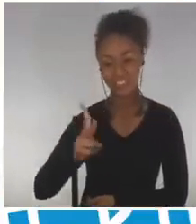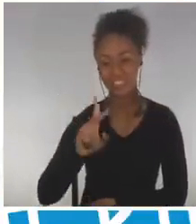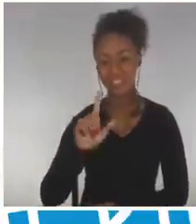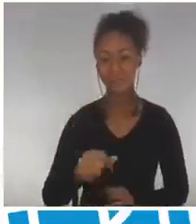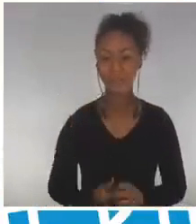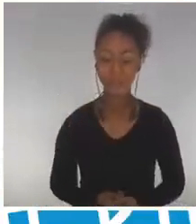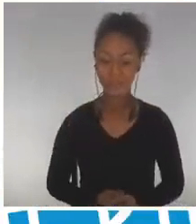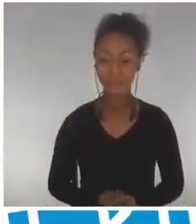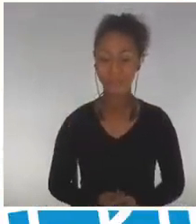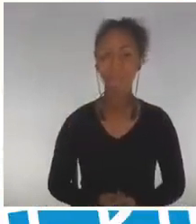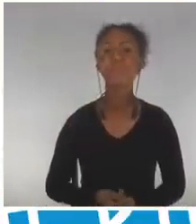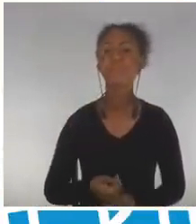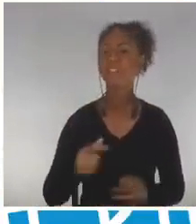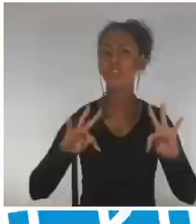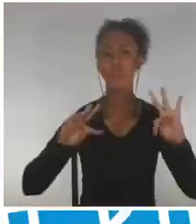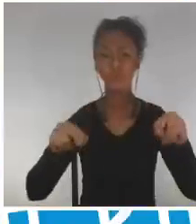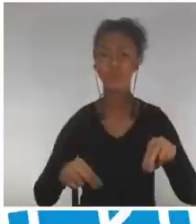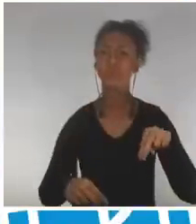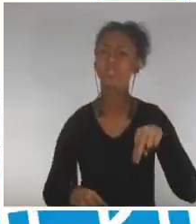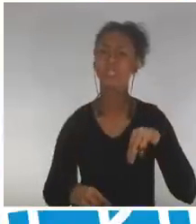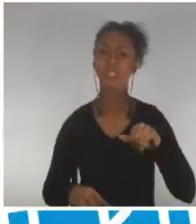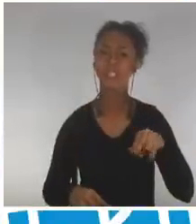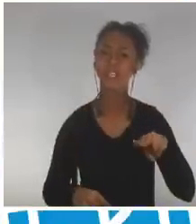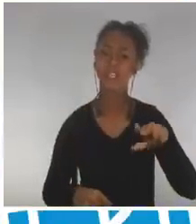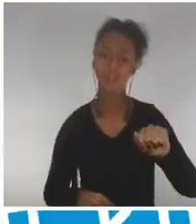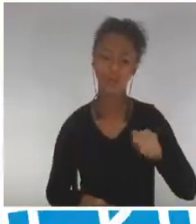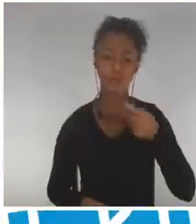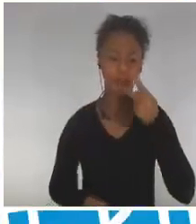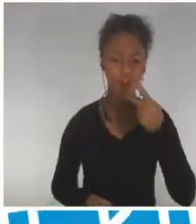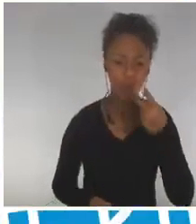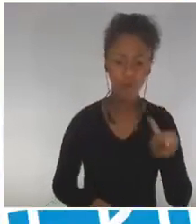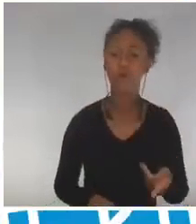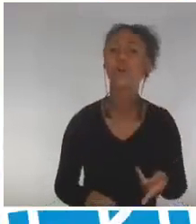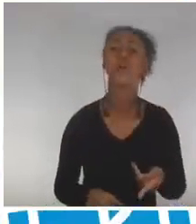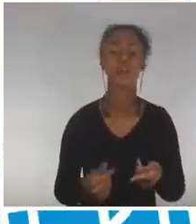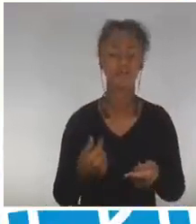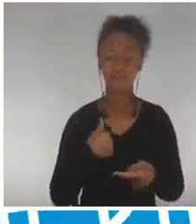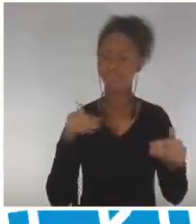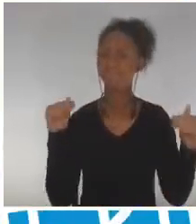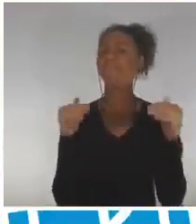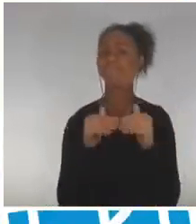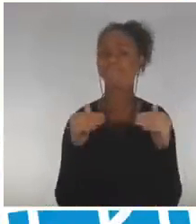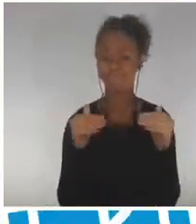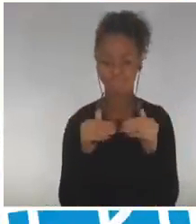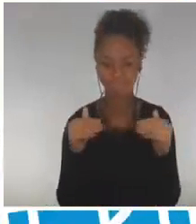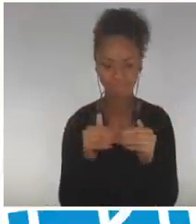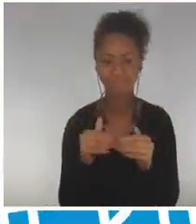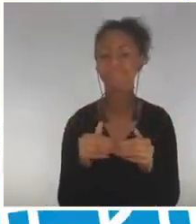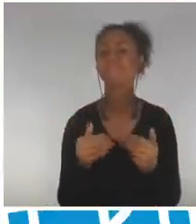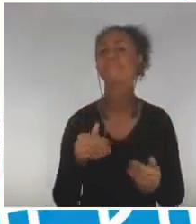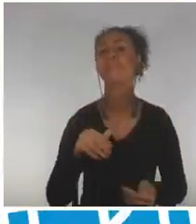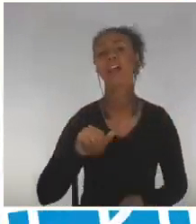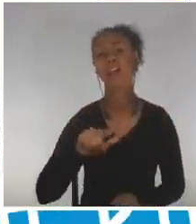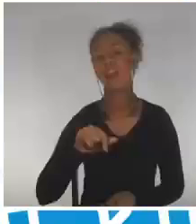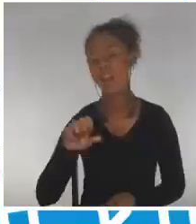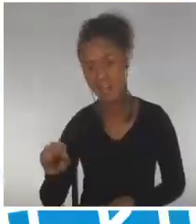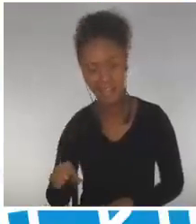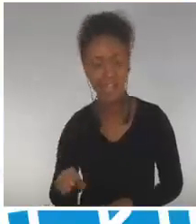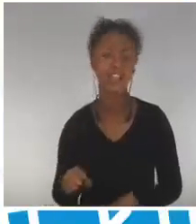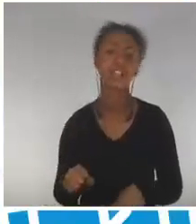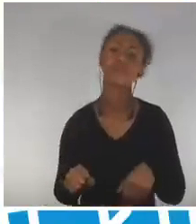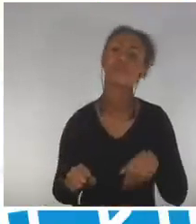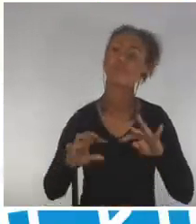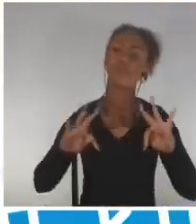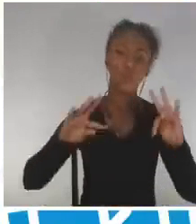tudo que a Nilma disse, tudo que o Tufi disse, tudo que o Alessio disse, e